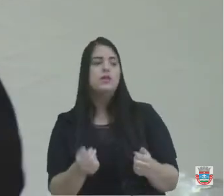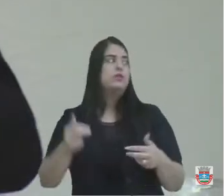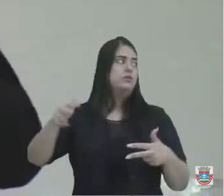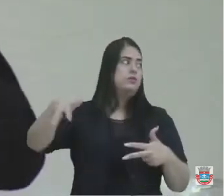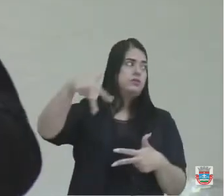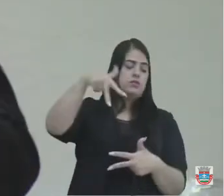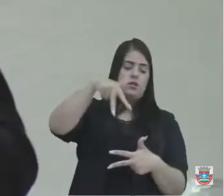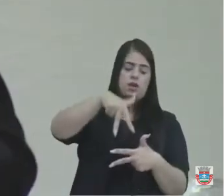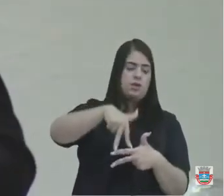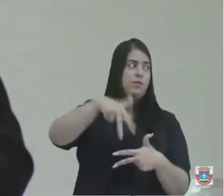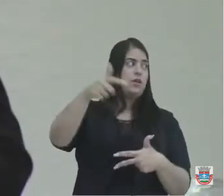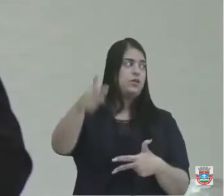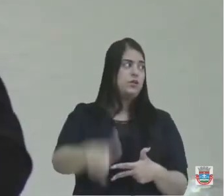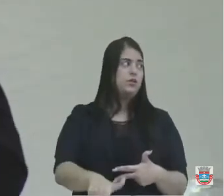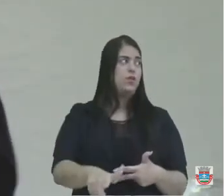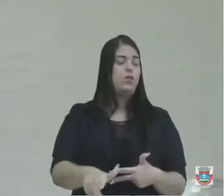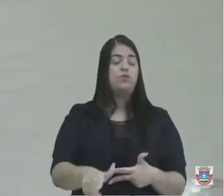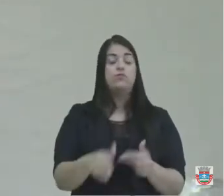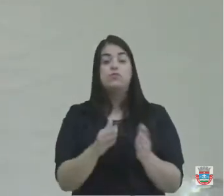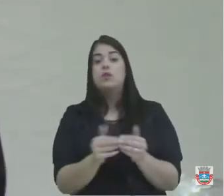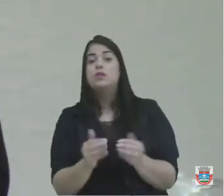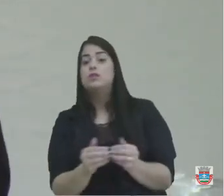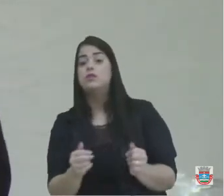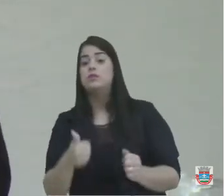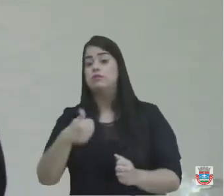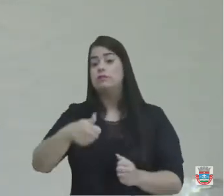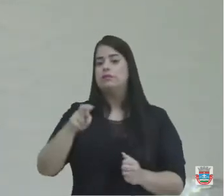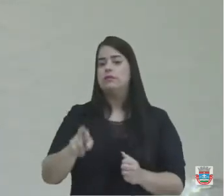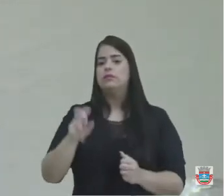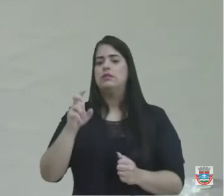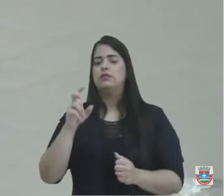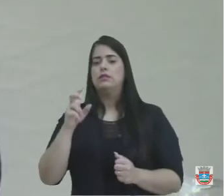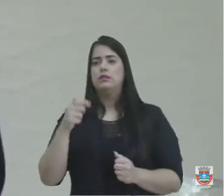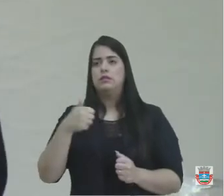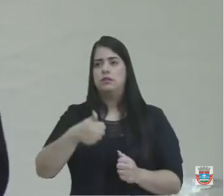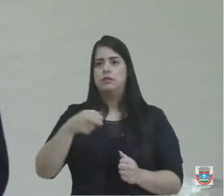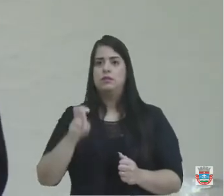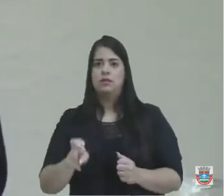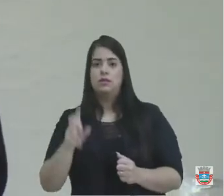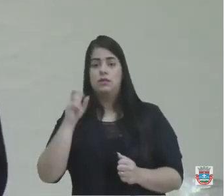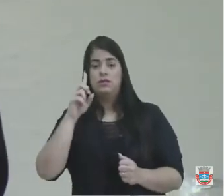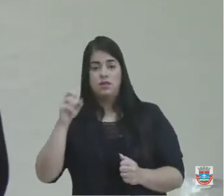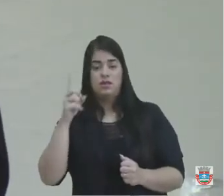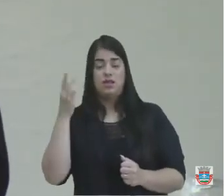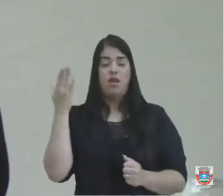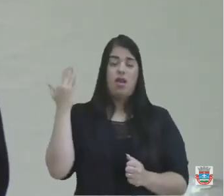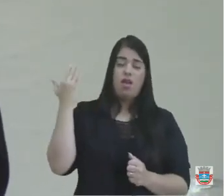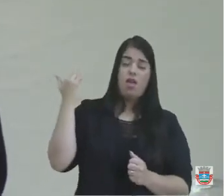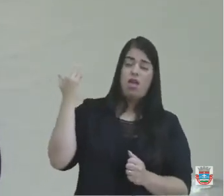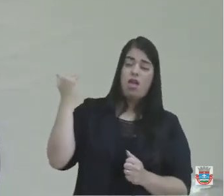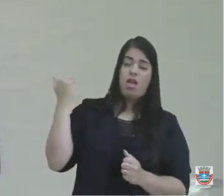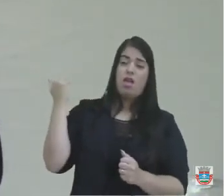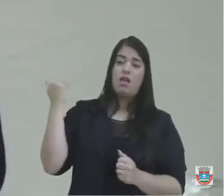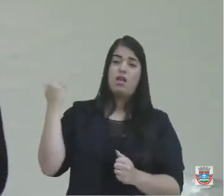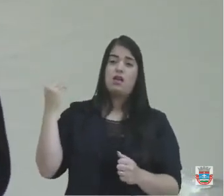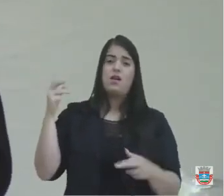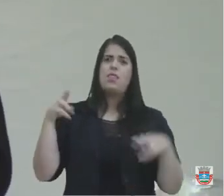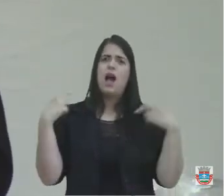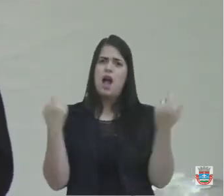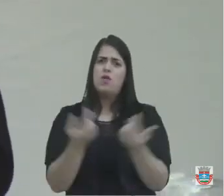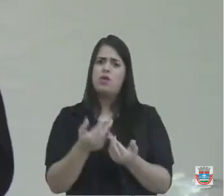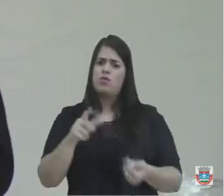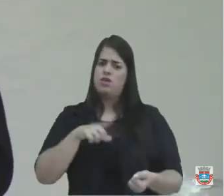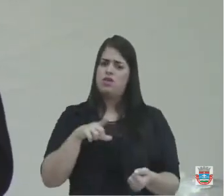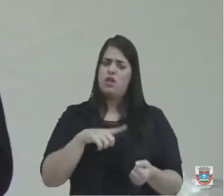mais uma vez que venha a solicitação feita 15 dias atrás na audiência e foi feito com ela para